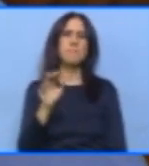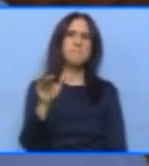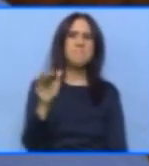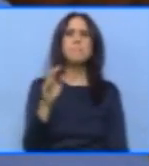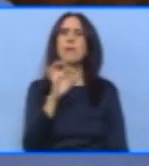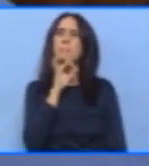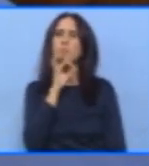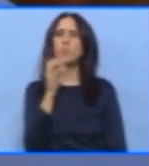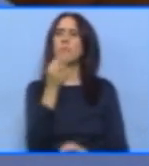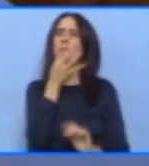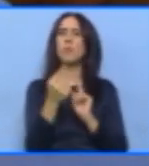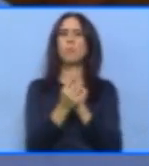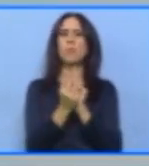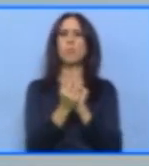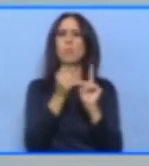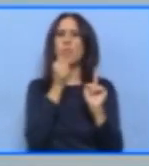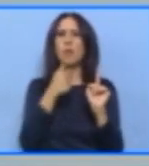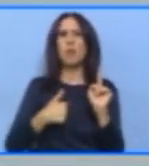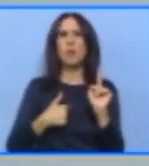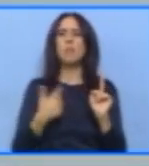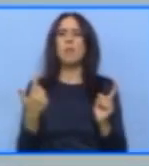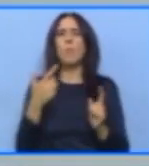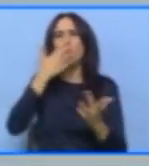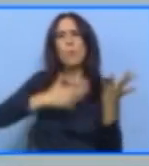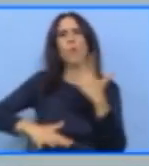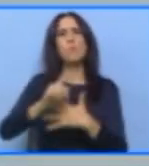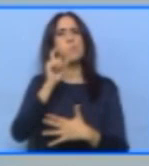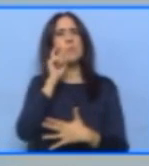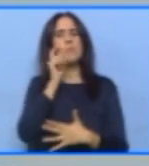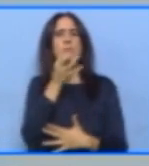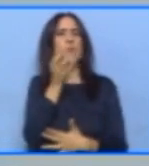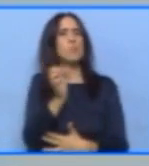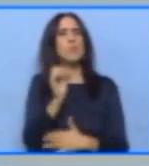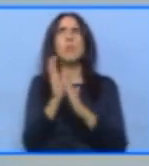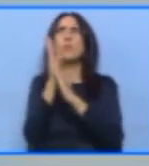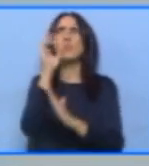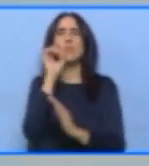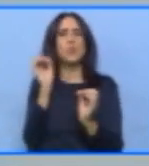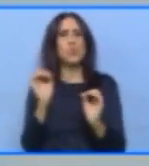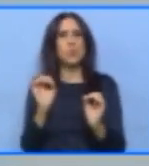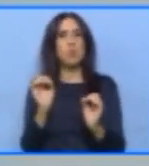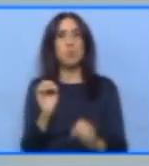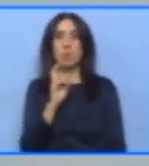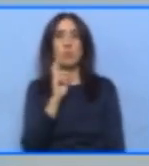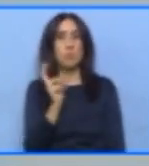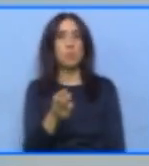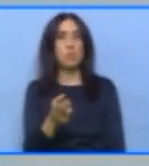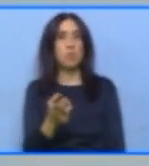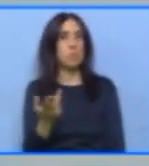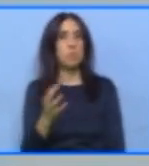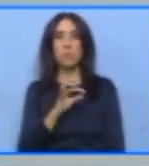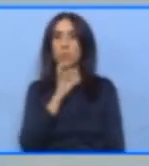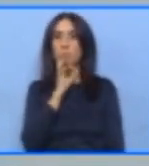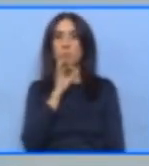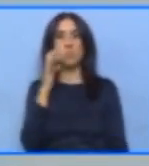vem falar comigo, fala-me sempre só da defesa do povo, nunca me fala da defesa de Deus. E a resposta do